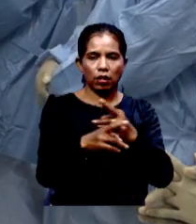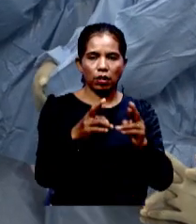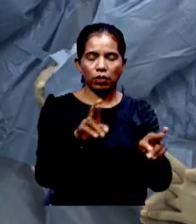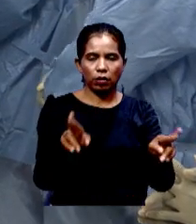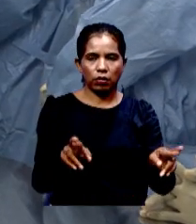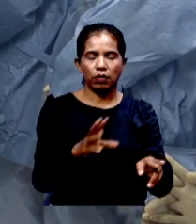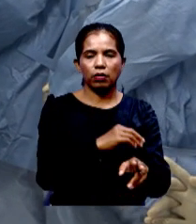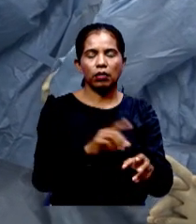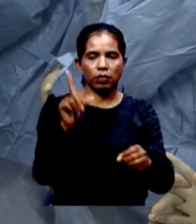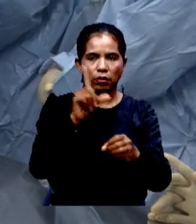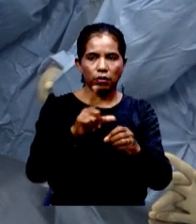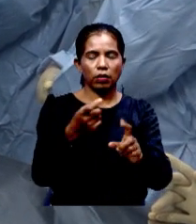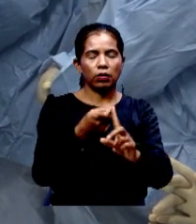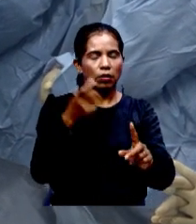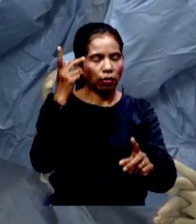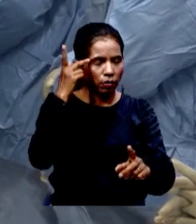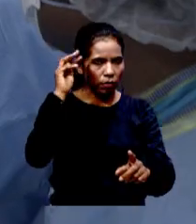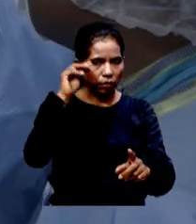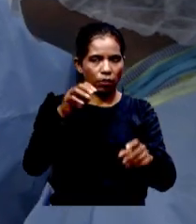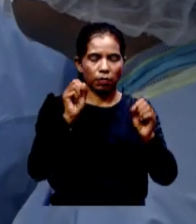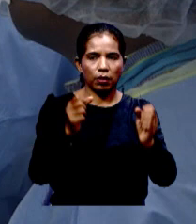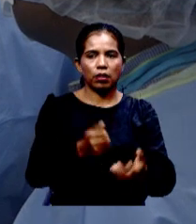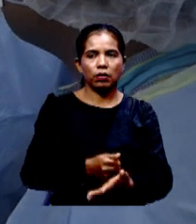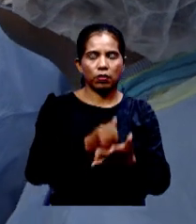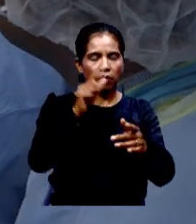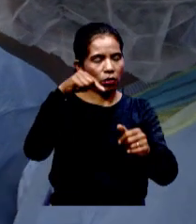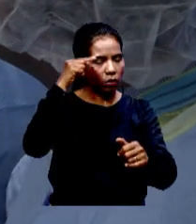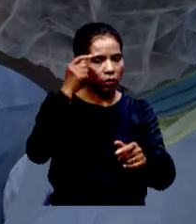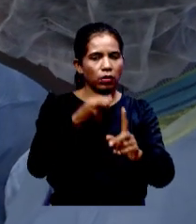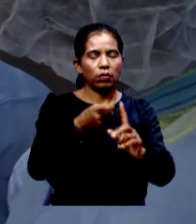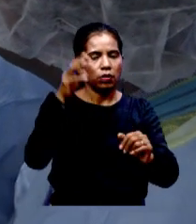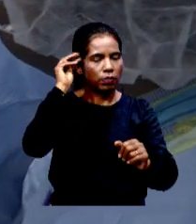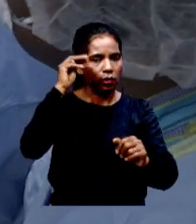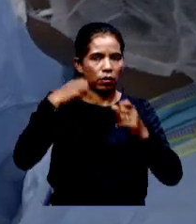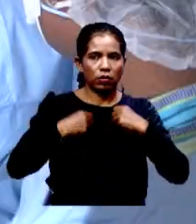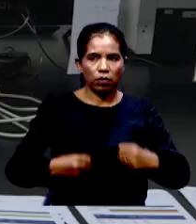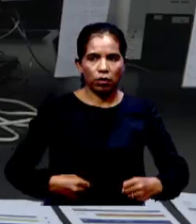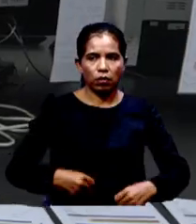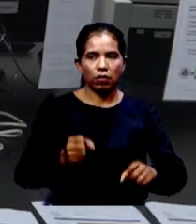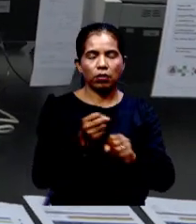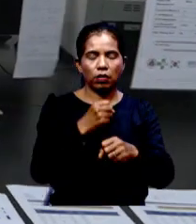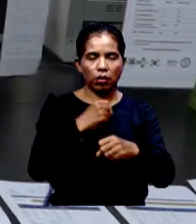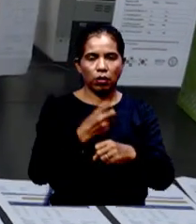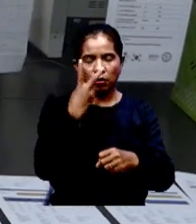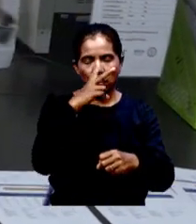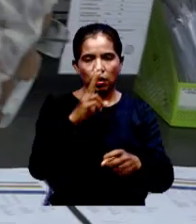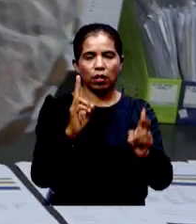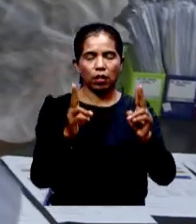laboratório nebe inaugura ho si primeiro-ministro, bele apoia on governo liu Ministério Saúde, atu halo detenção